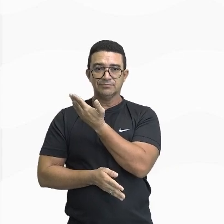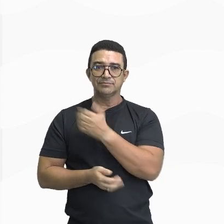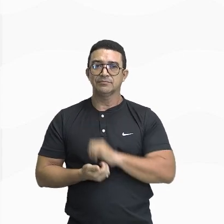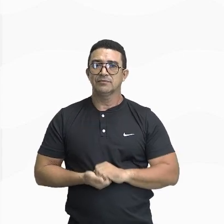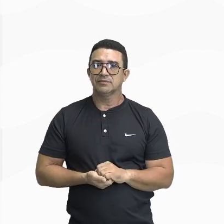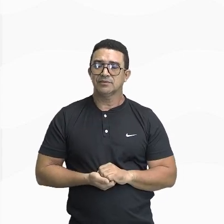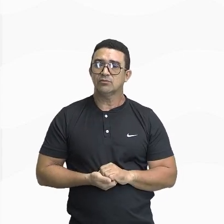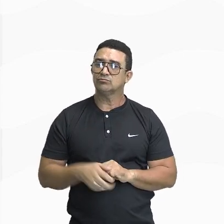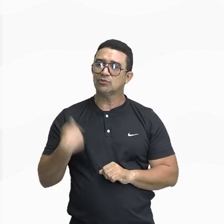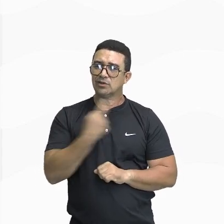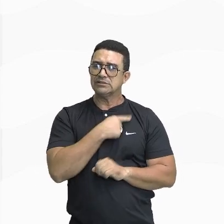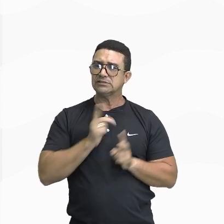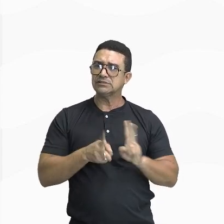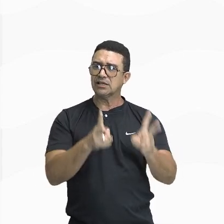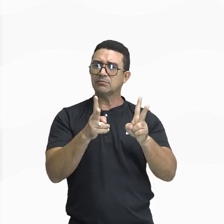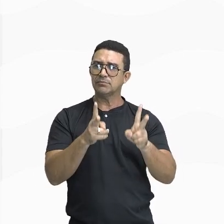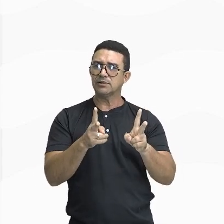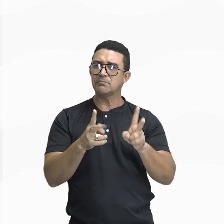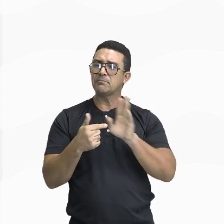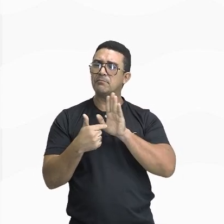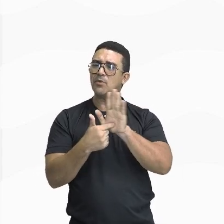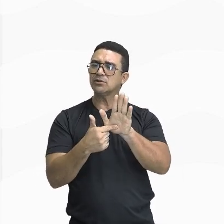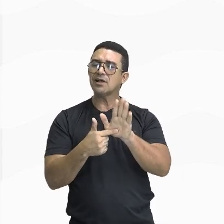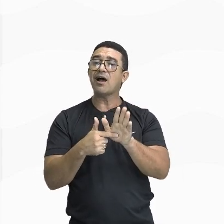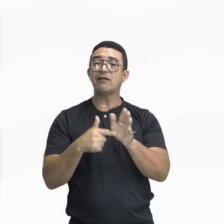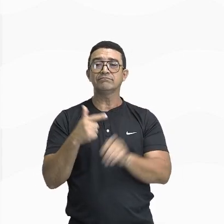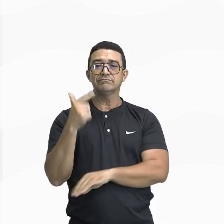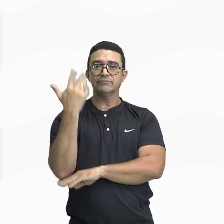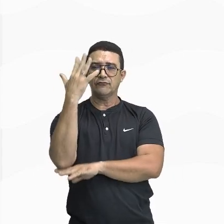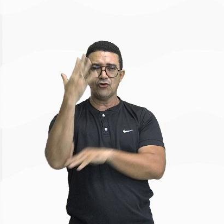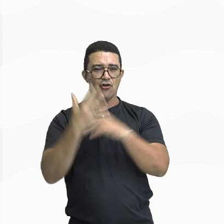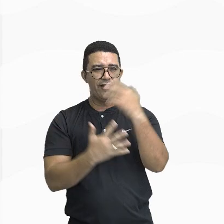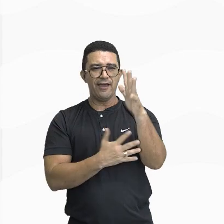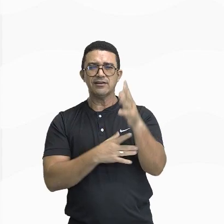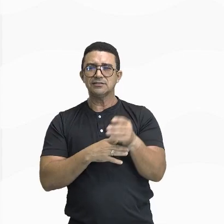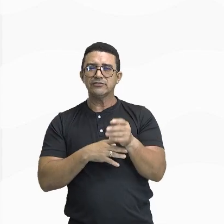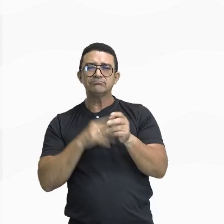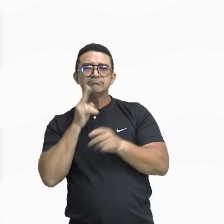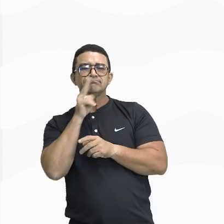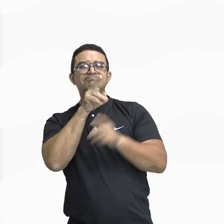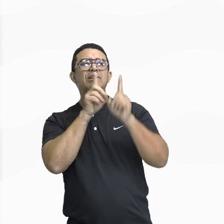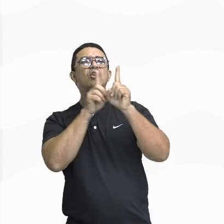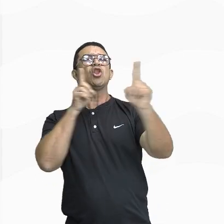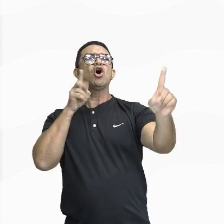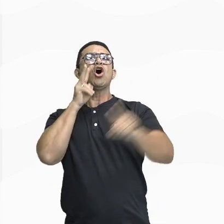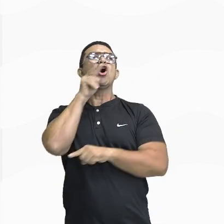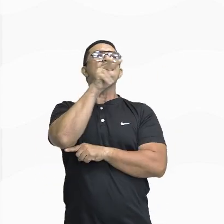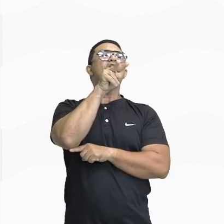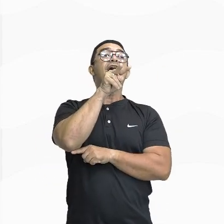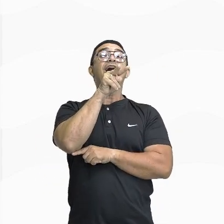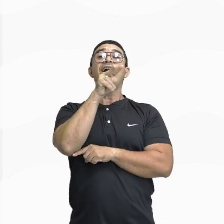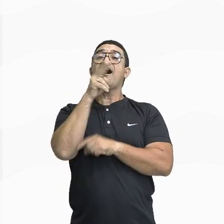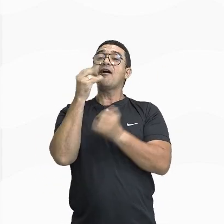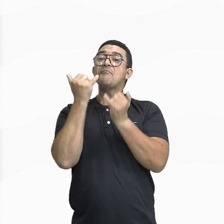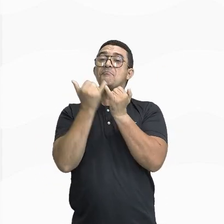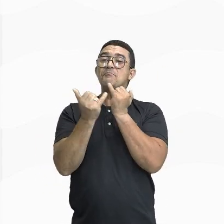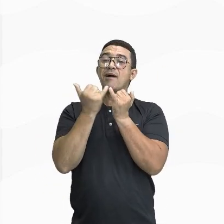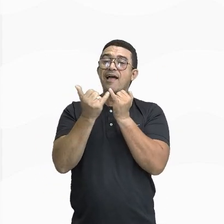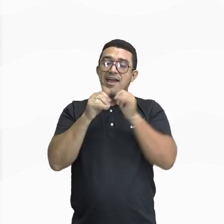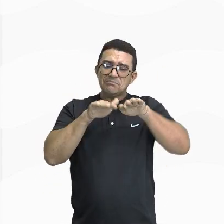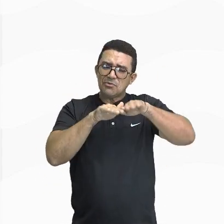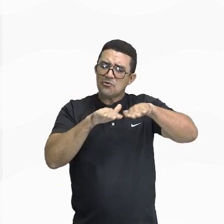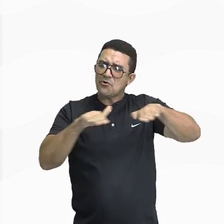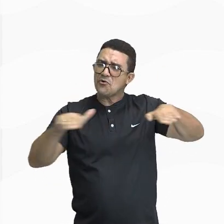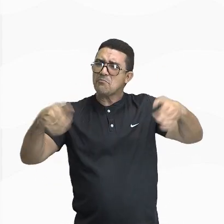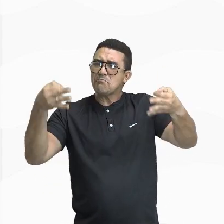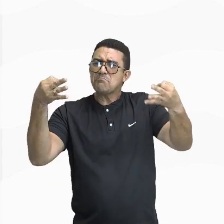A gente sempre se refere à floresta, olhando assim, distante, como um tapete. As águas dos rios que